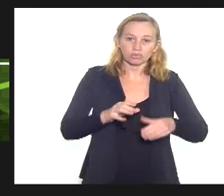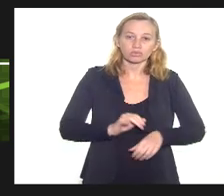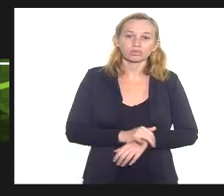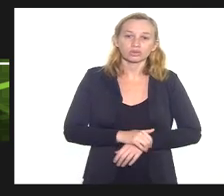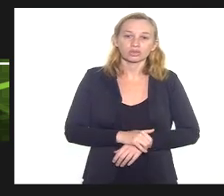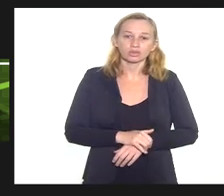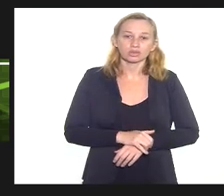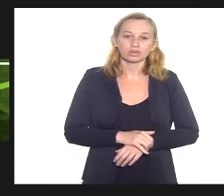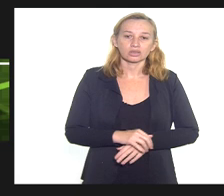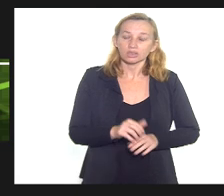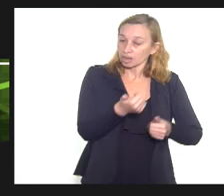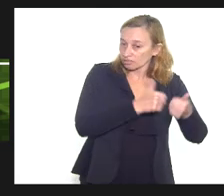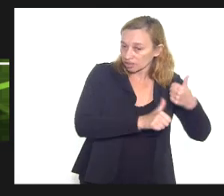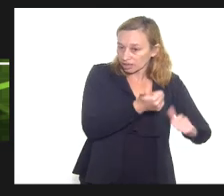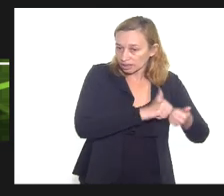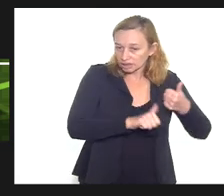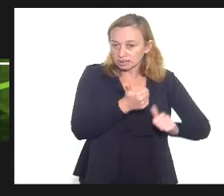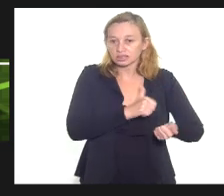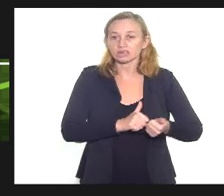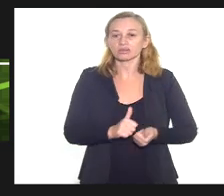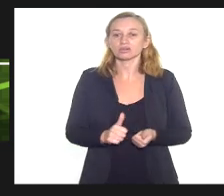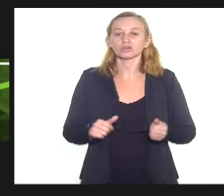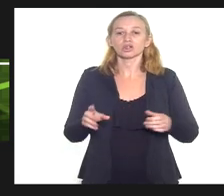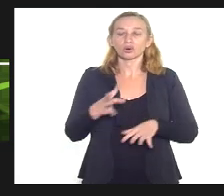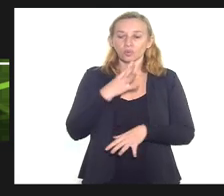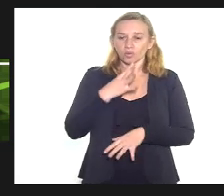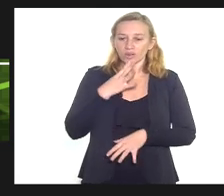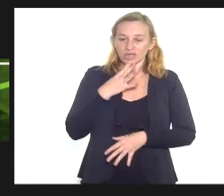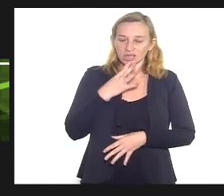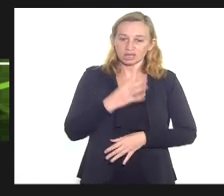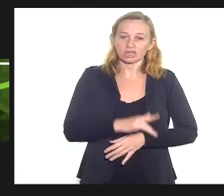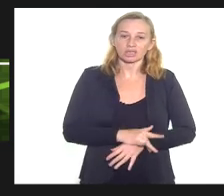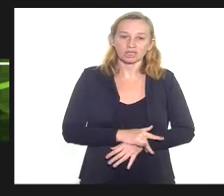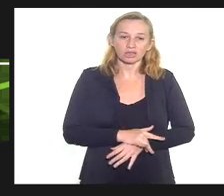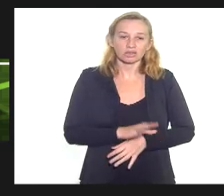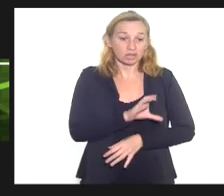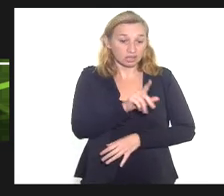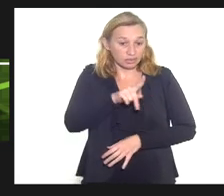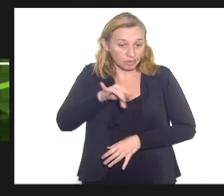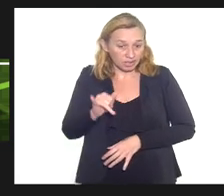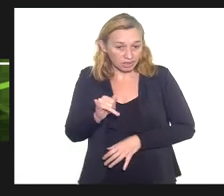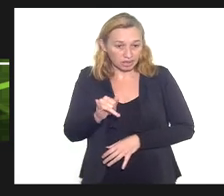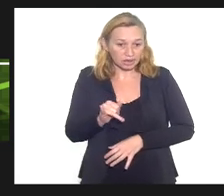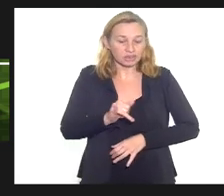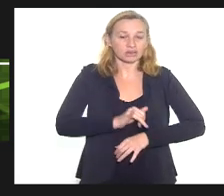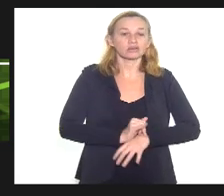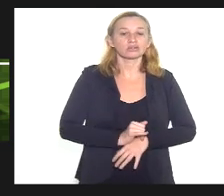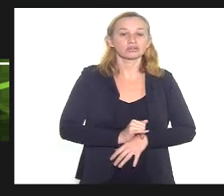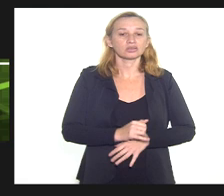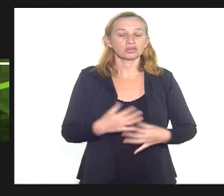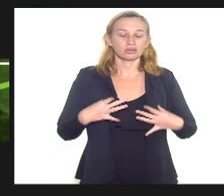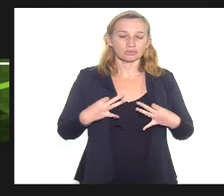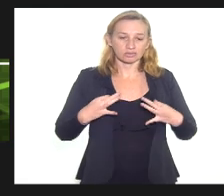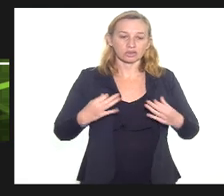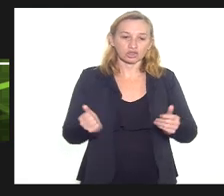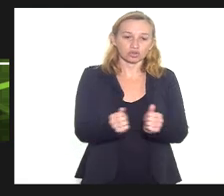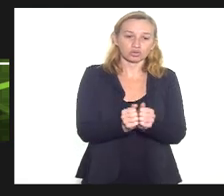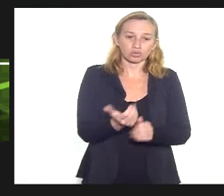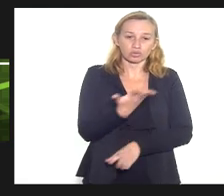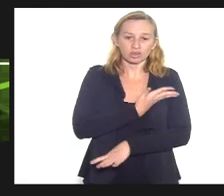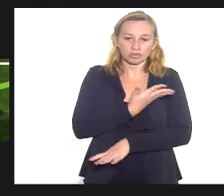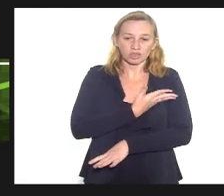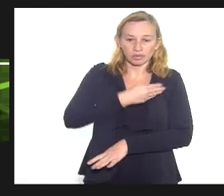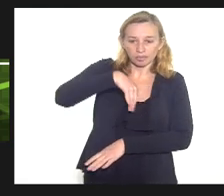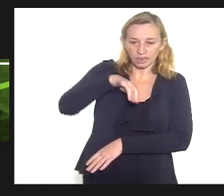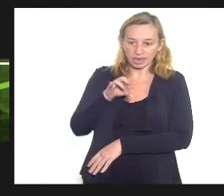as avaliações sendo feitas para esta comissão. Reconhecemos aqui o mérito dessa CPI e fico à disposição junto com as minhas colegas